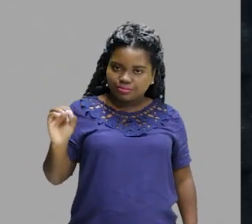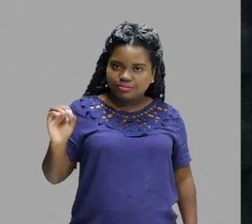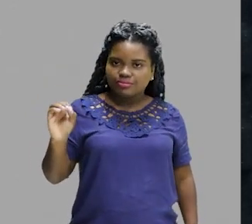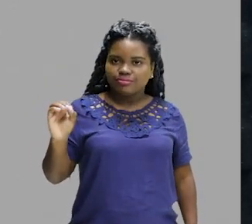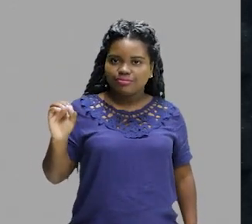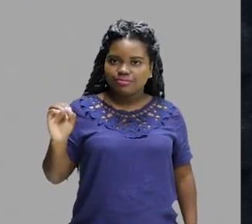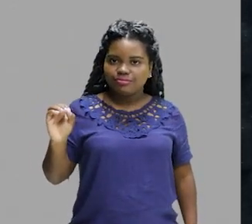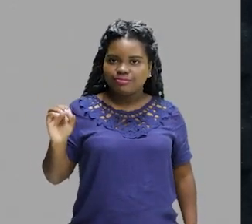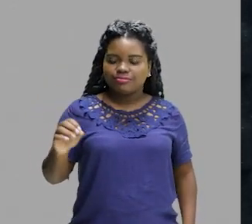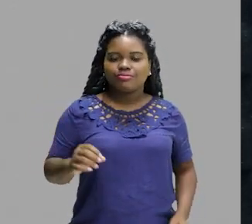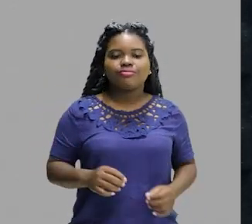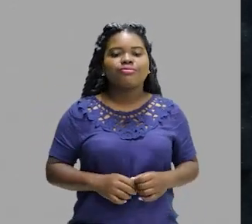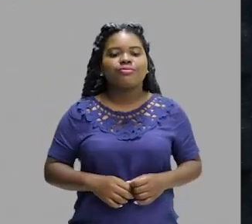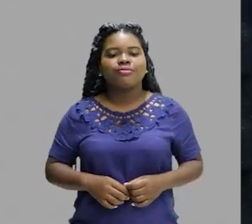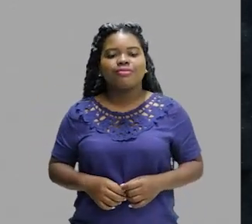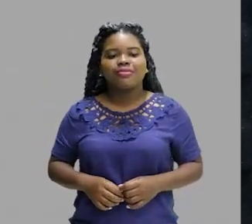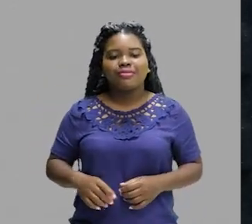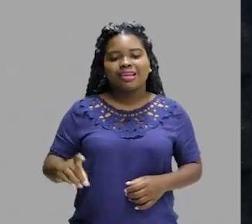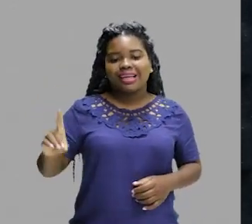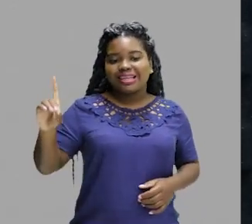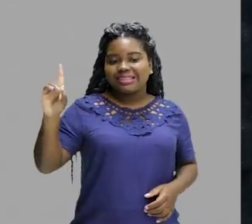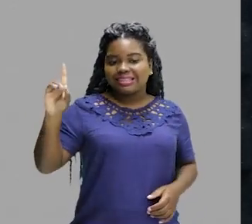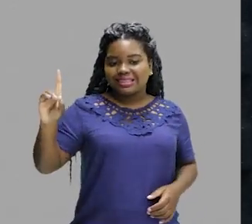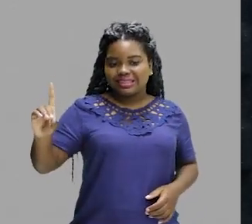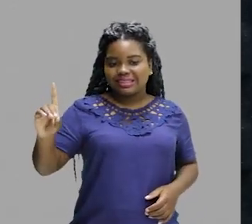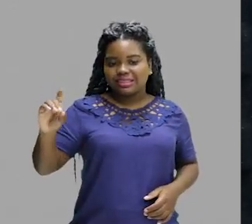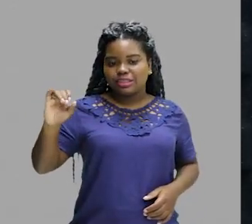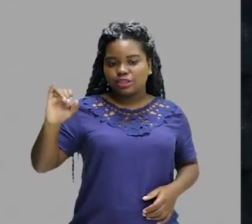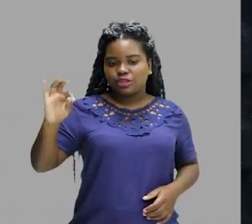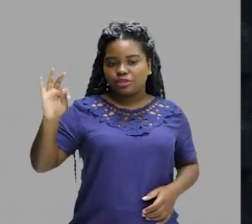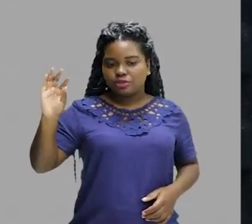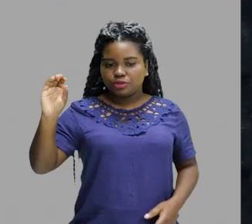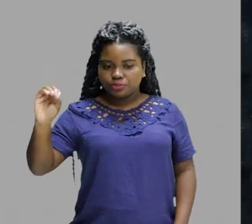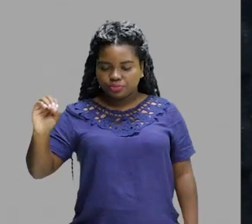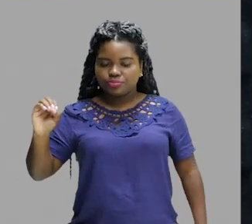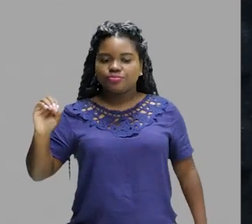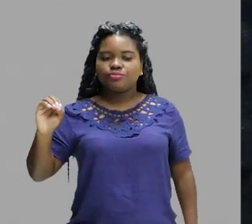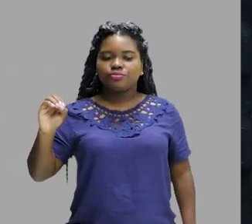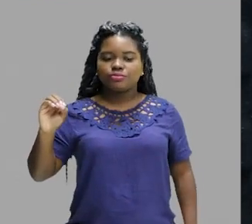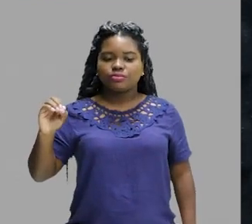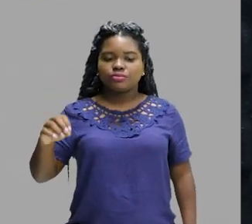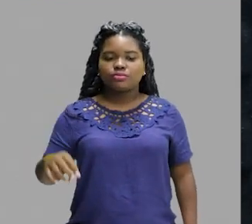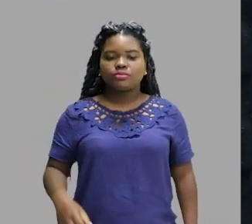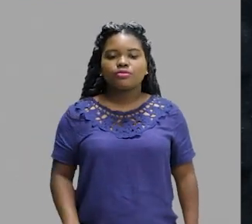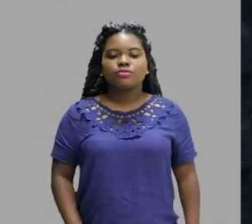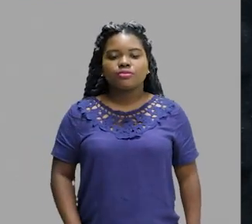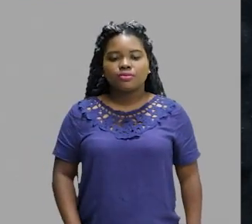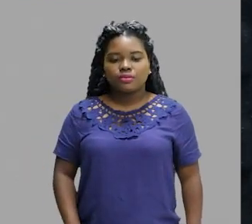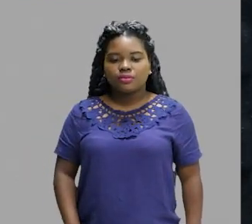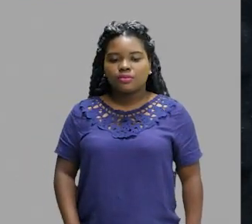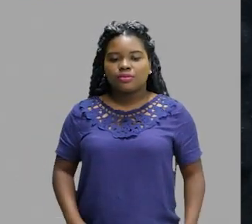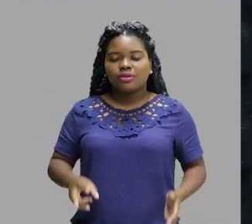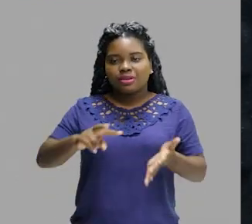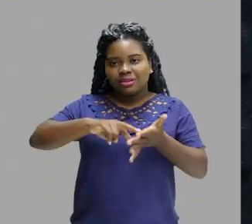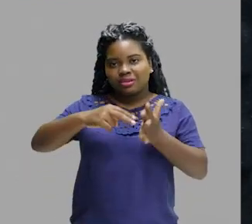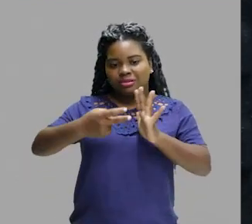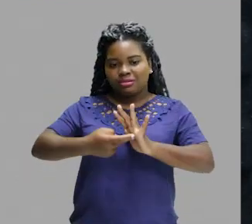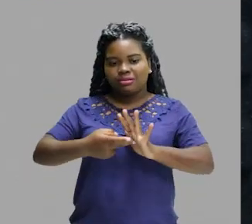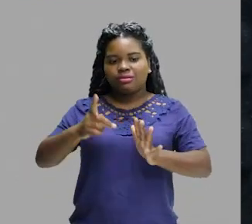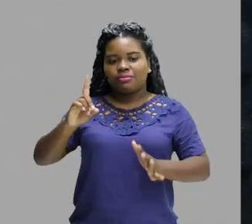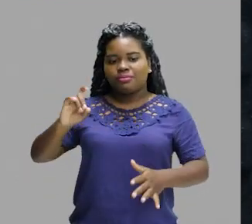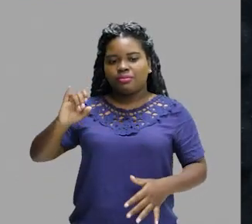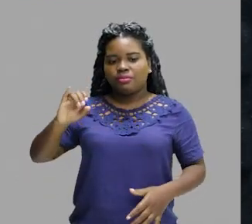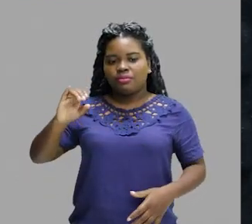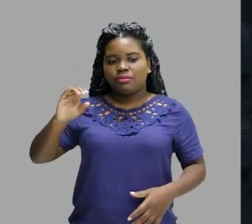descubierto. Decir, dicho, dicho, decir, que significa dizer,